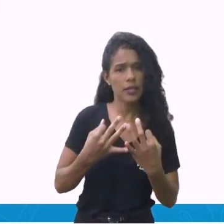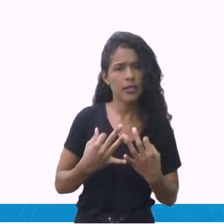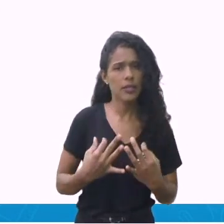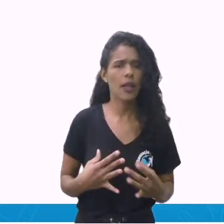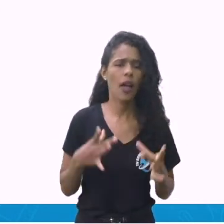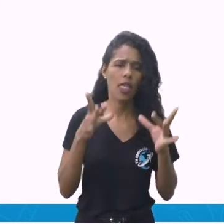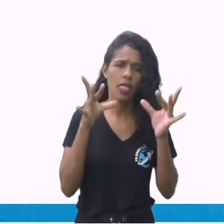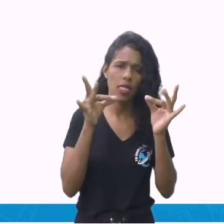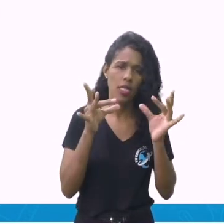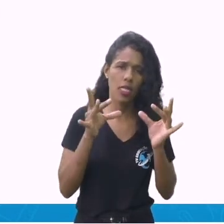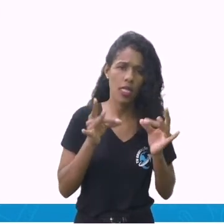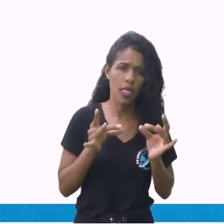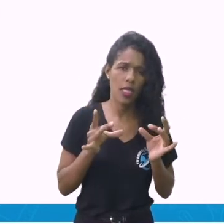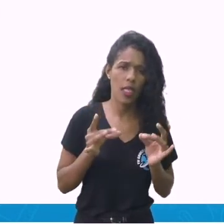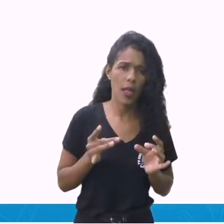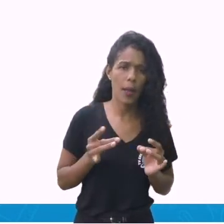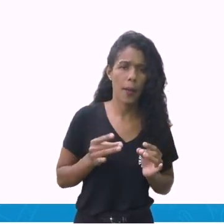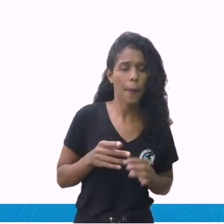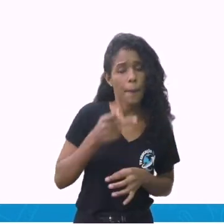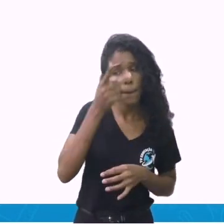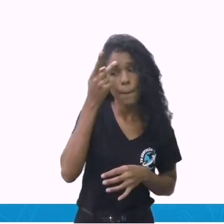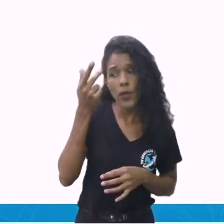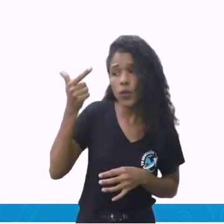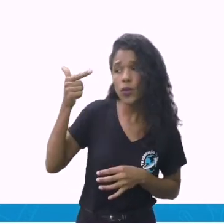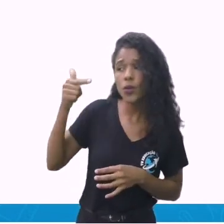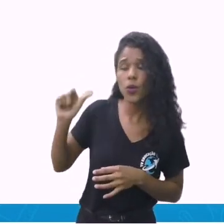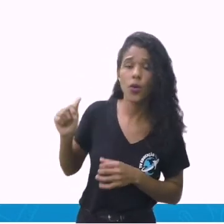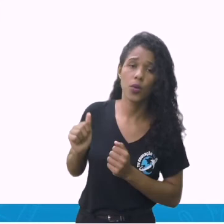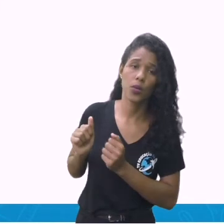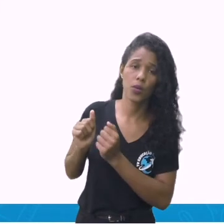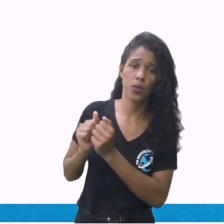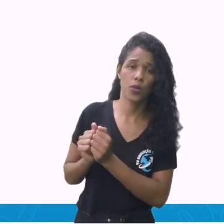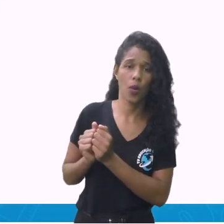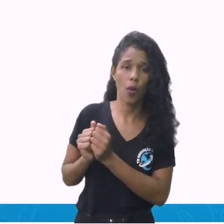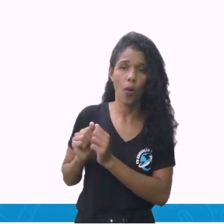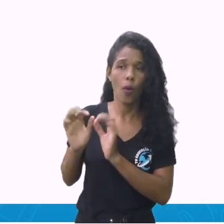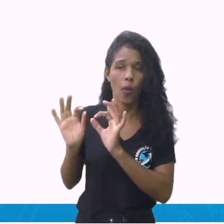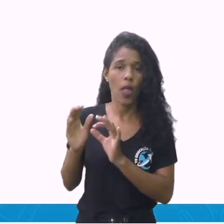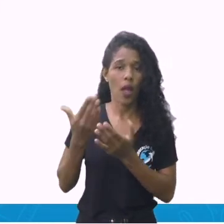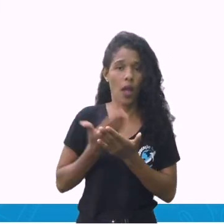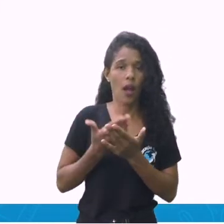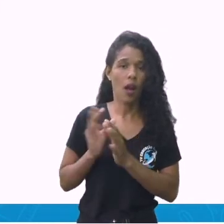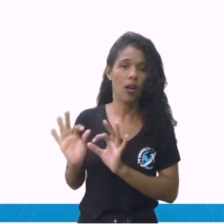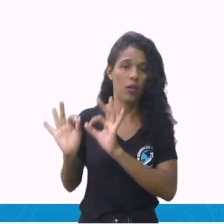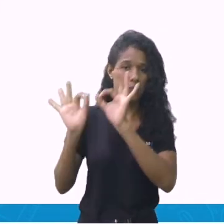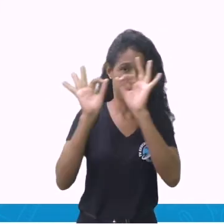para uma pessoa que está aí do seu lado assistindo a nossa aula com você. Vamos ler.